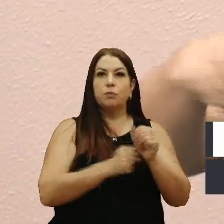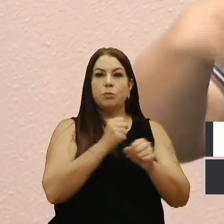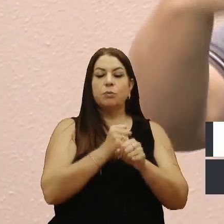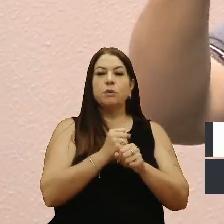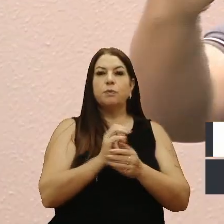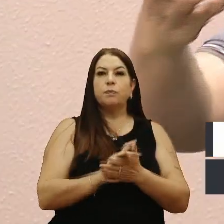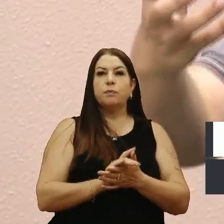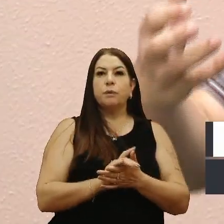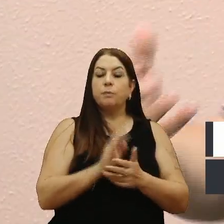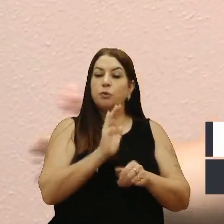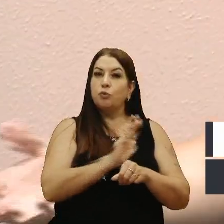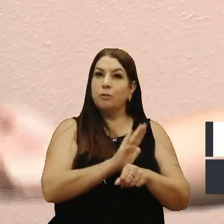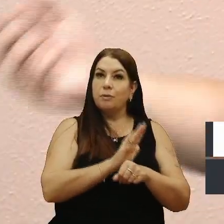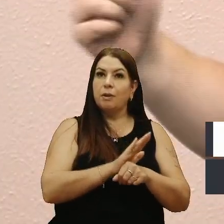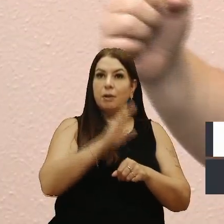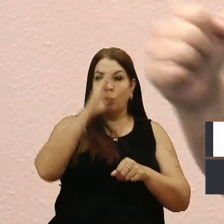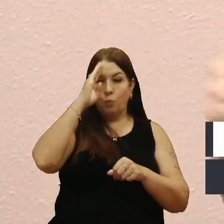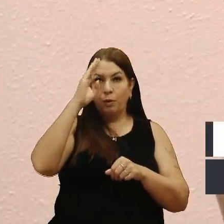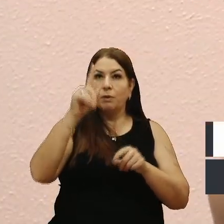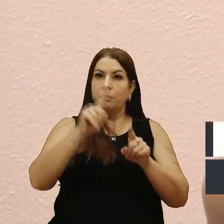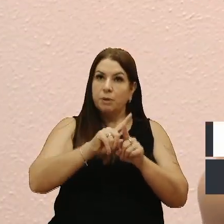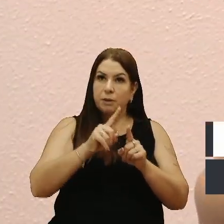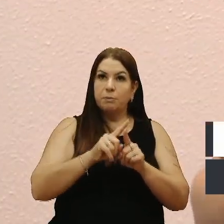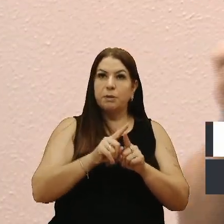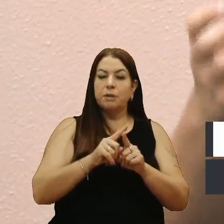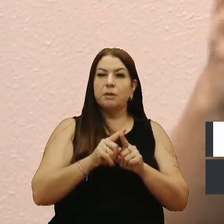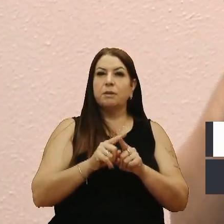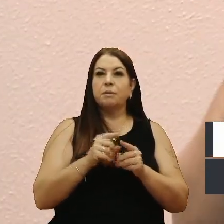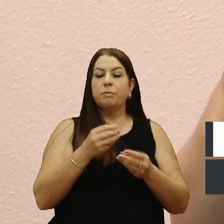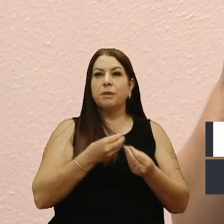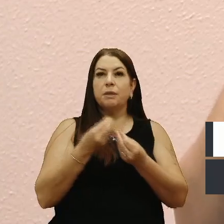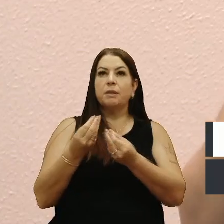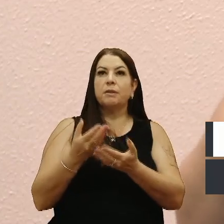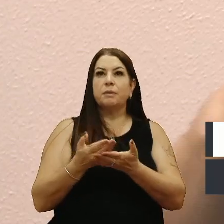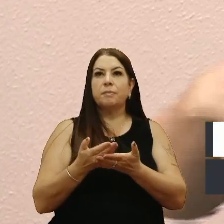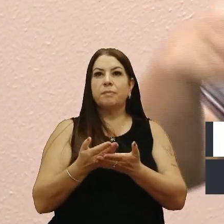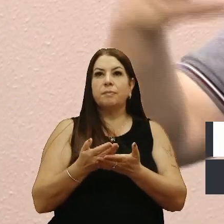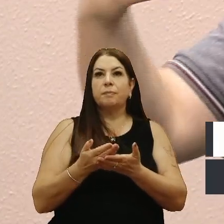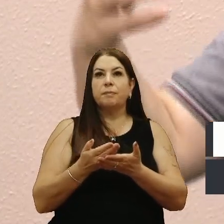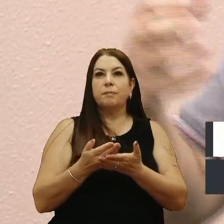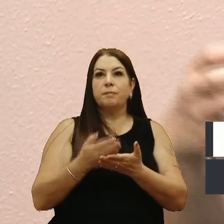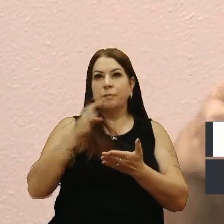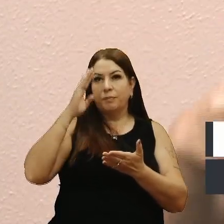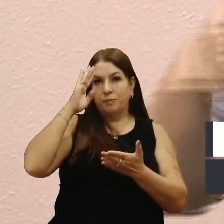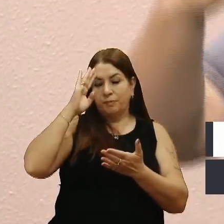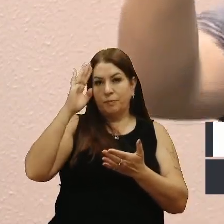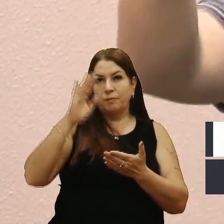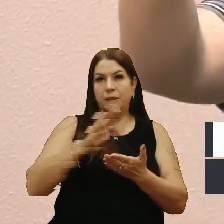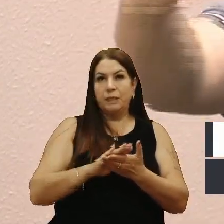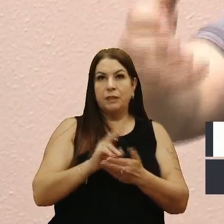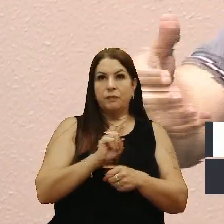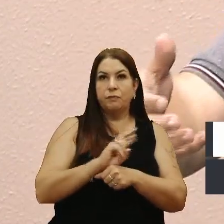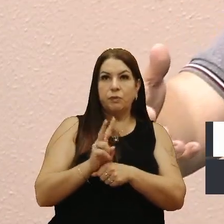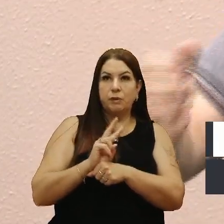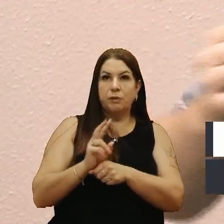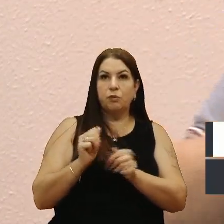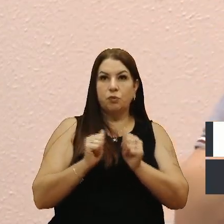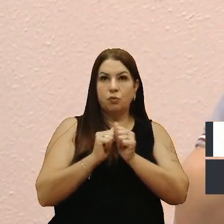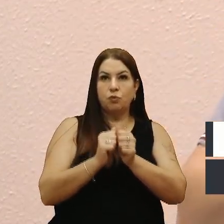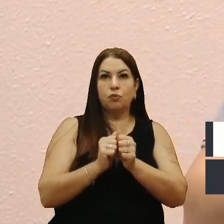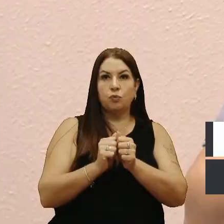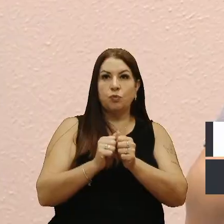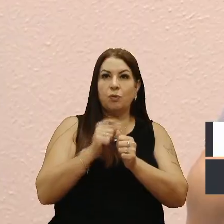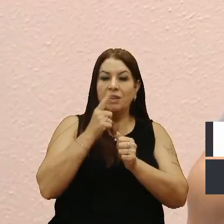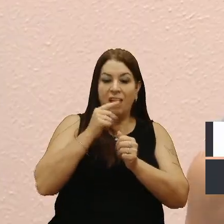para auxiliar a Guarda, mas também para se ter a questão da Guarda e a fiscalização junto às